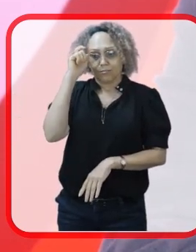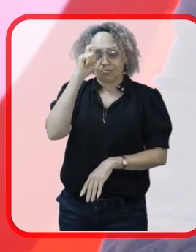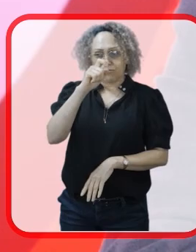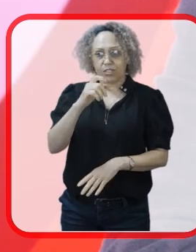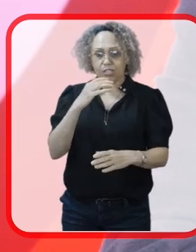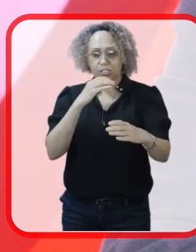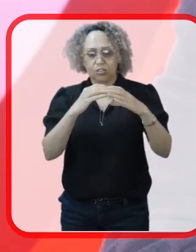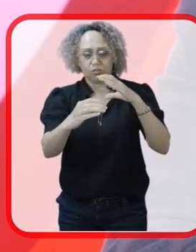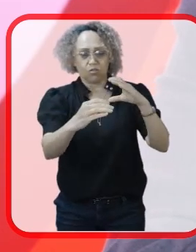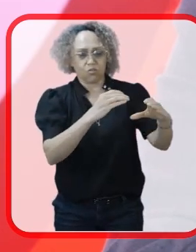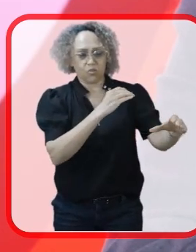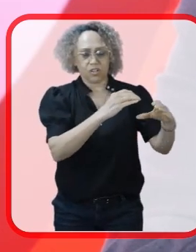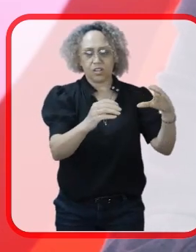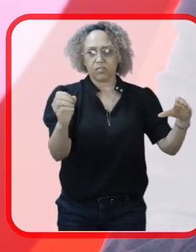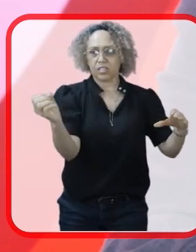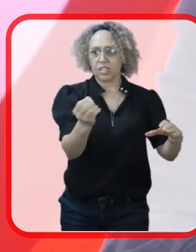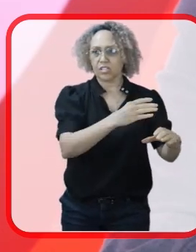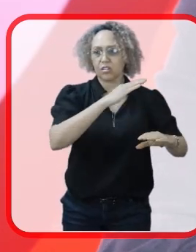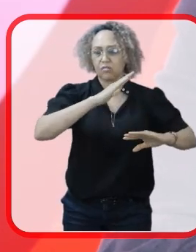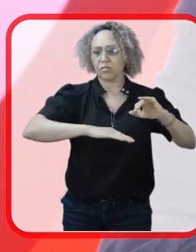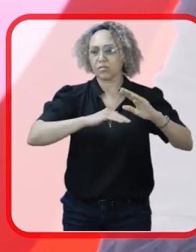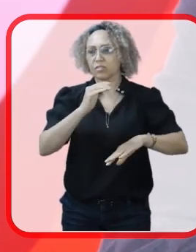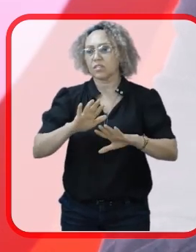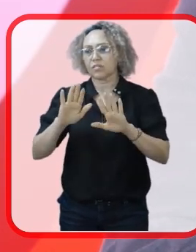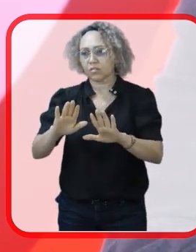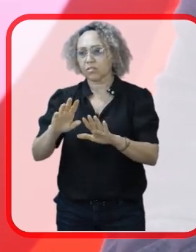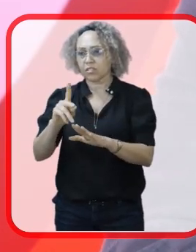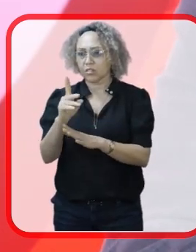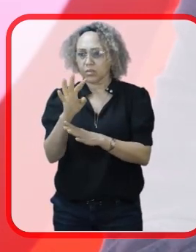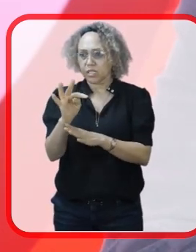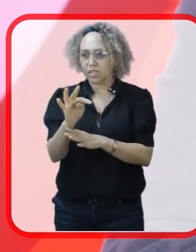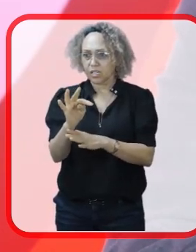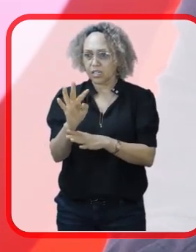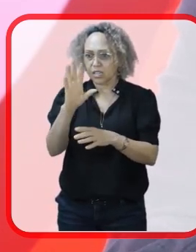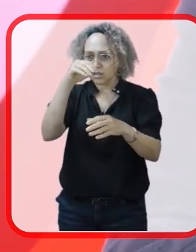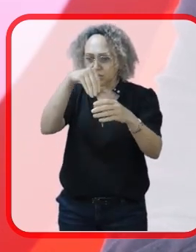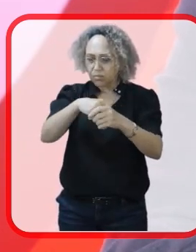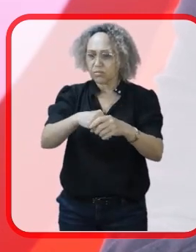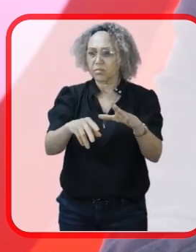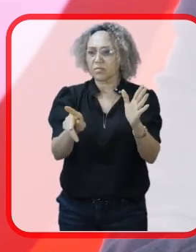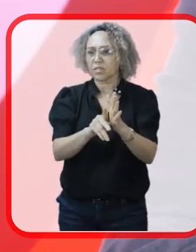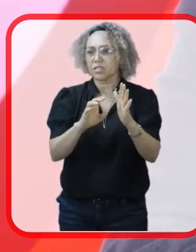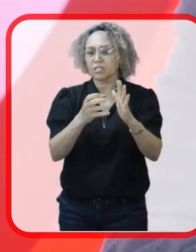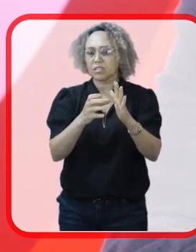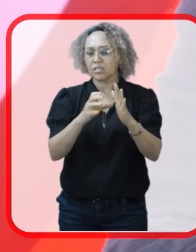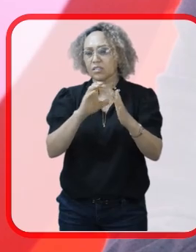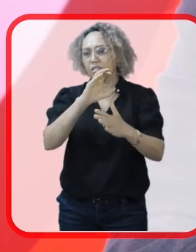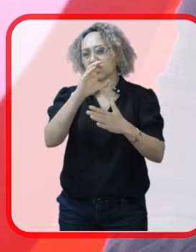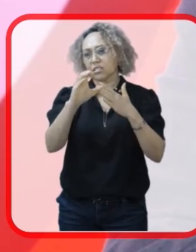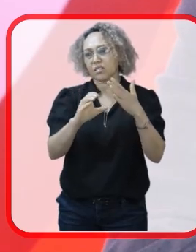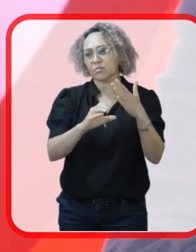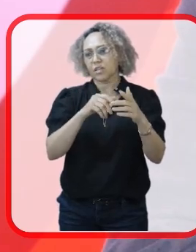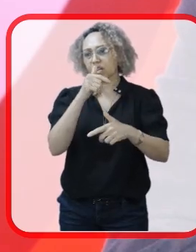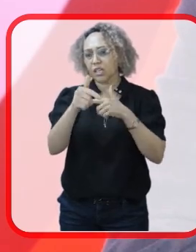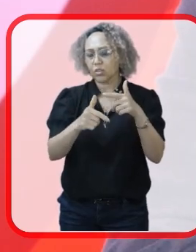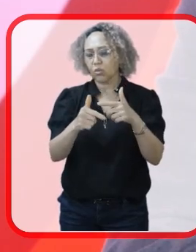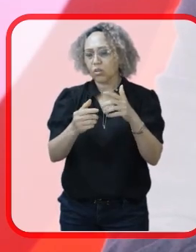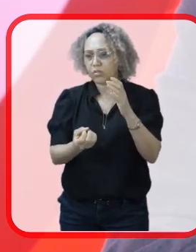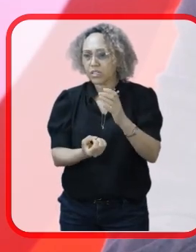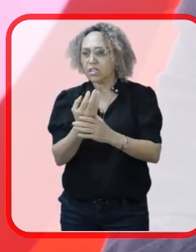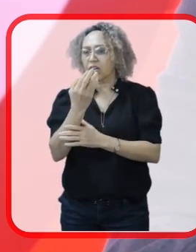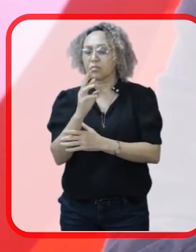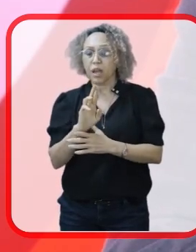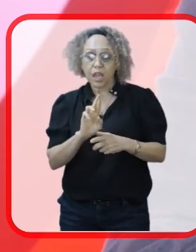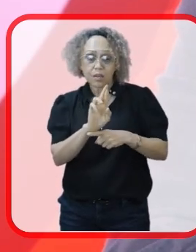Se o PT é o partido da classe trabalhadora, o partido que nasceu para efetivamente representar os trabalhadores, nós não